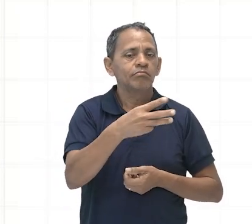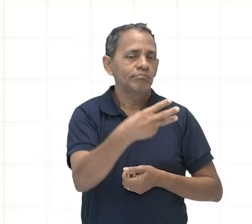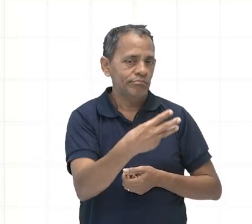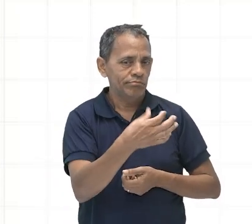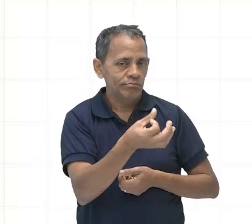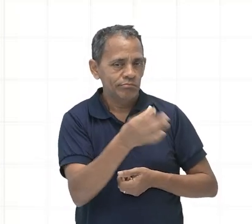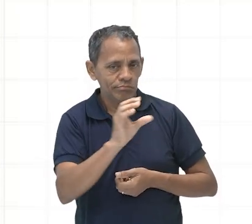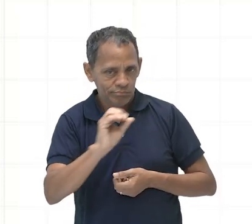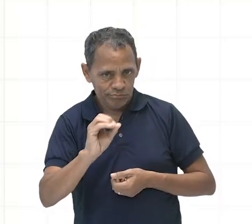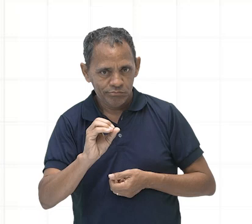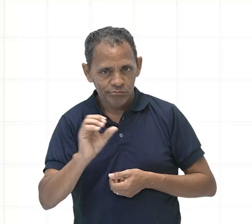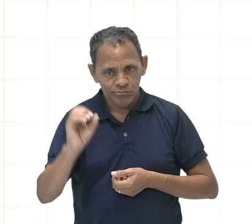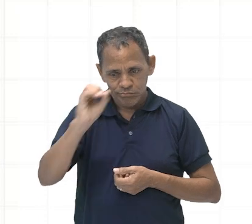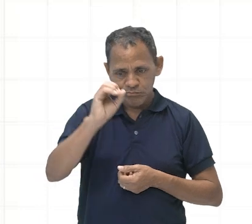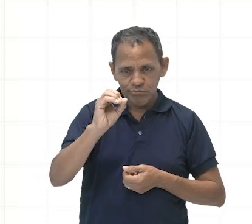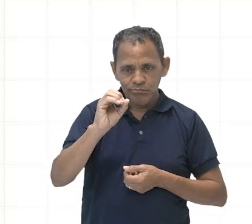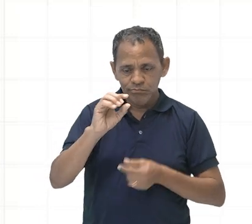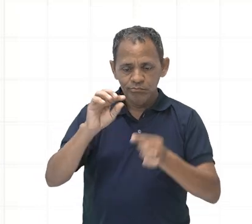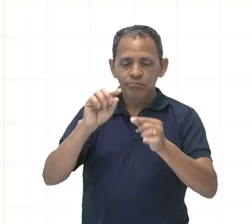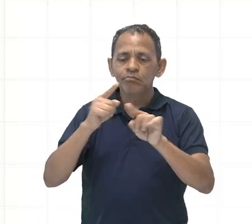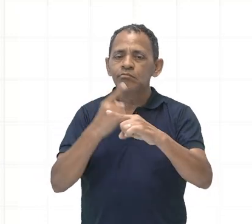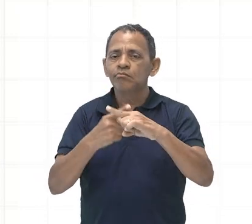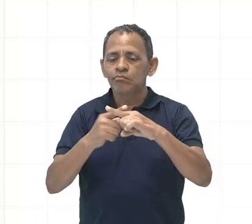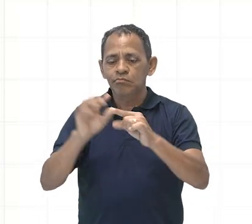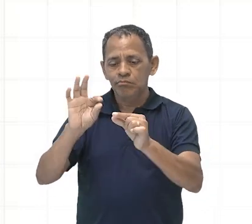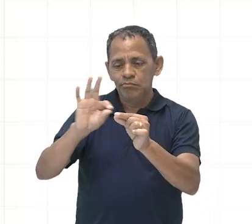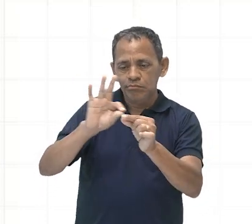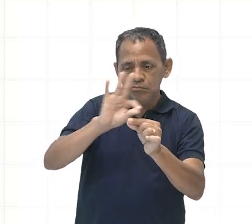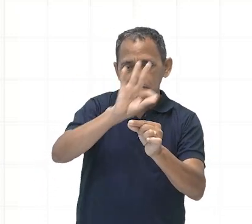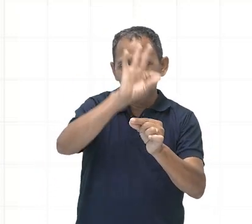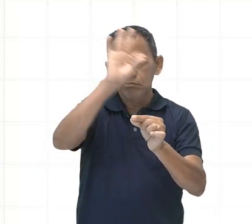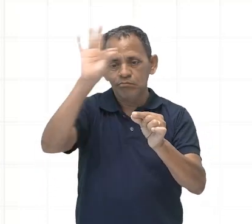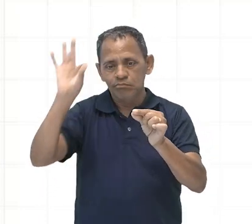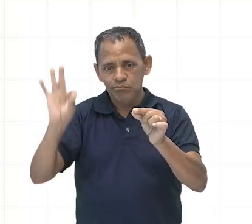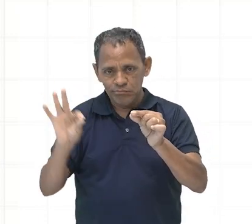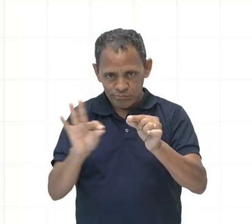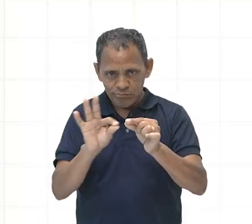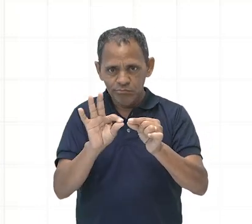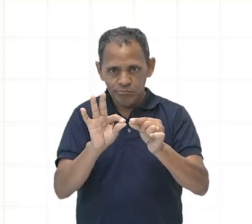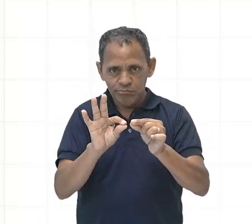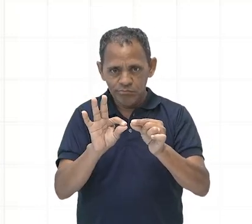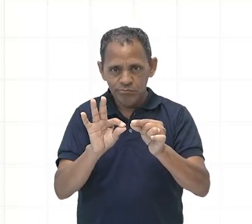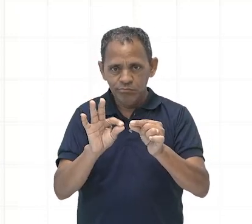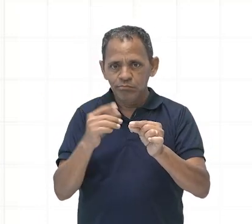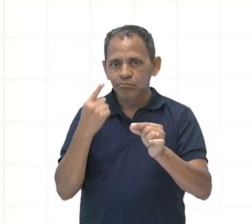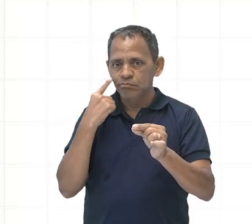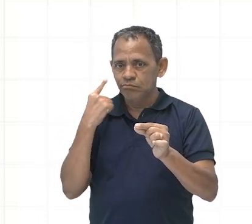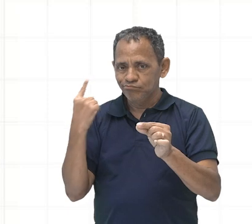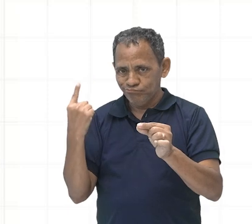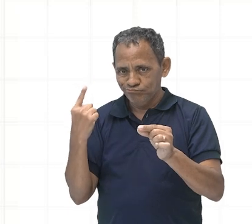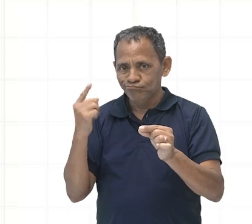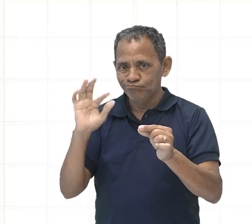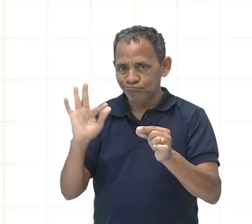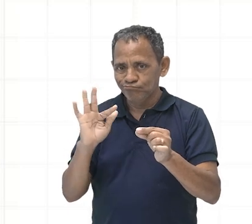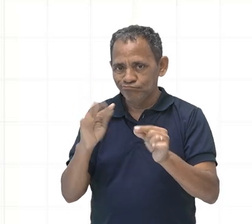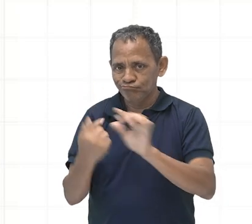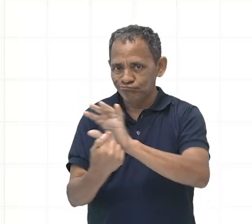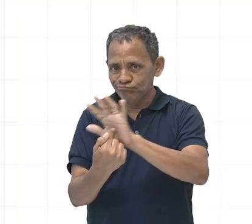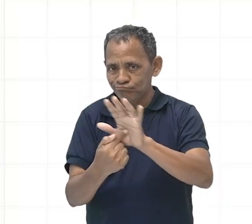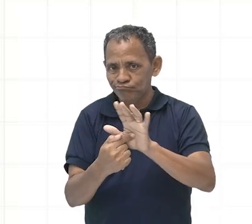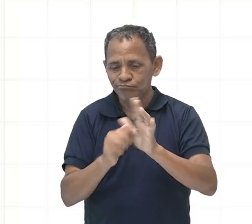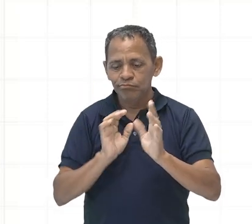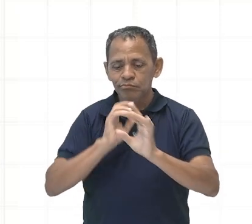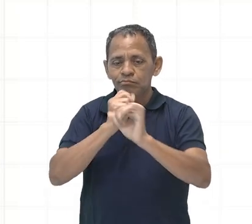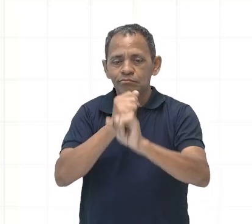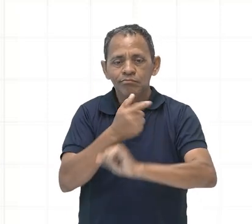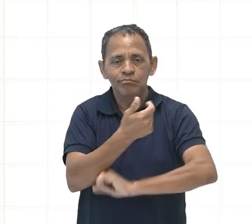graus, porque é um círculo, né? É um disco. Então, 360 graus equivale ao total, que